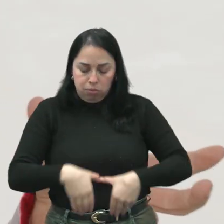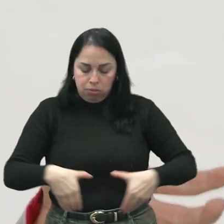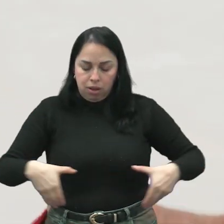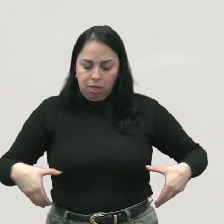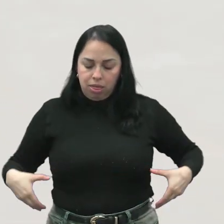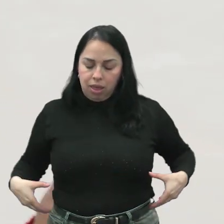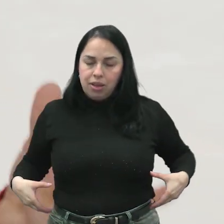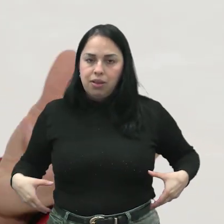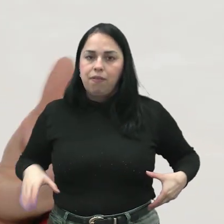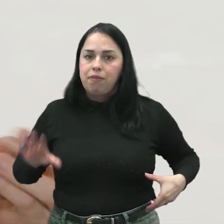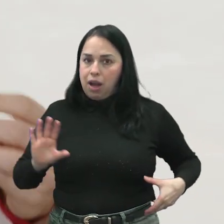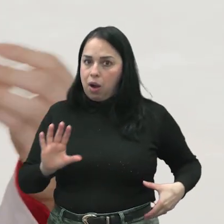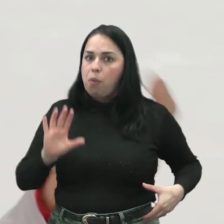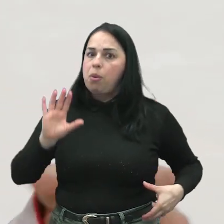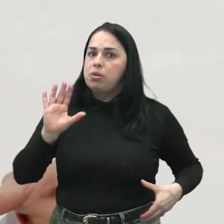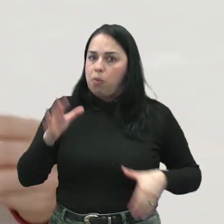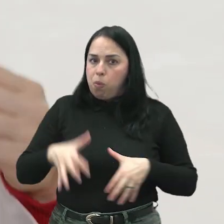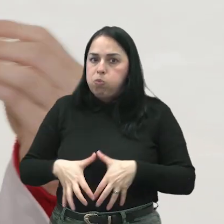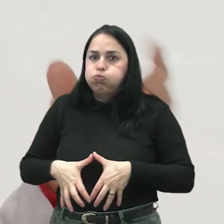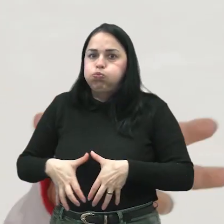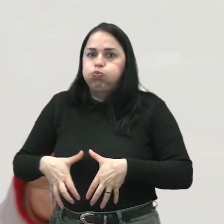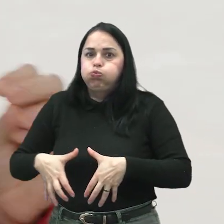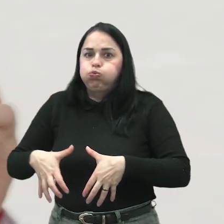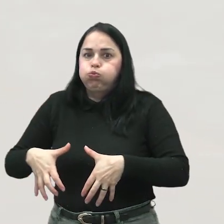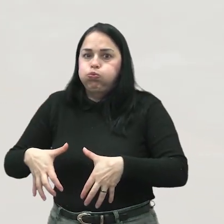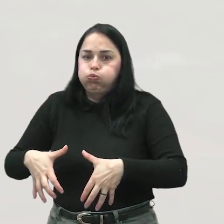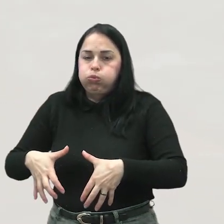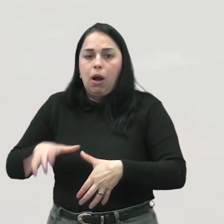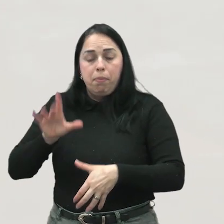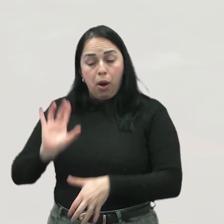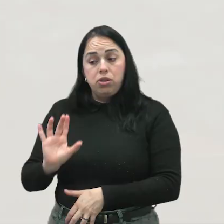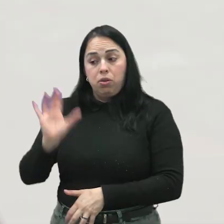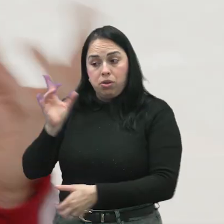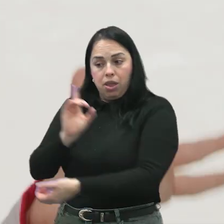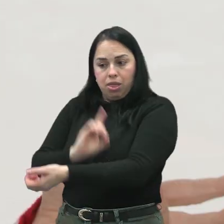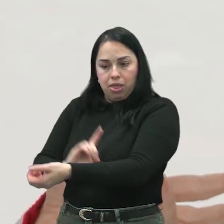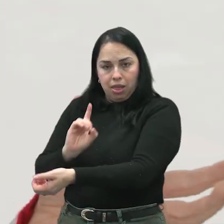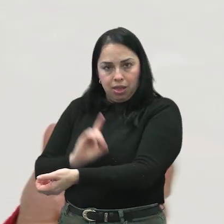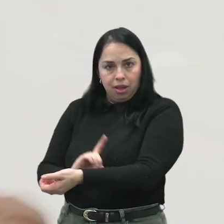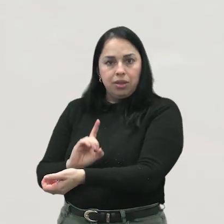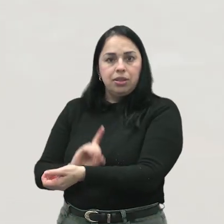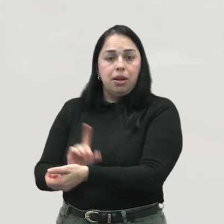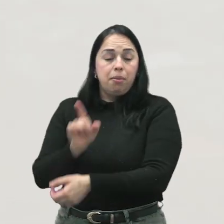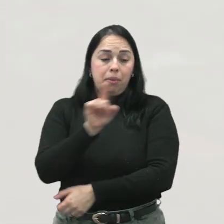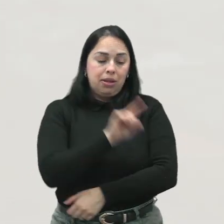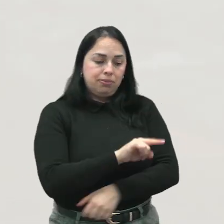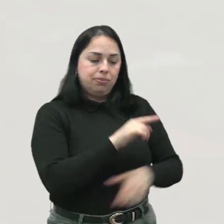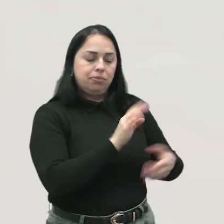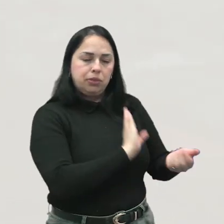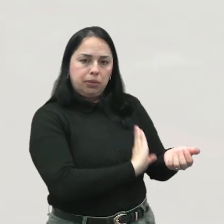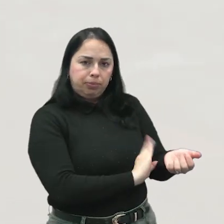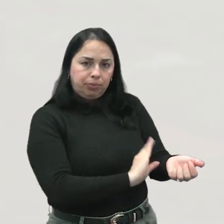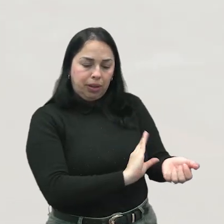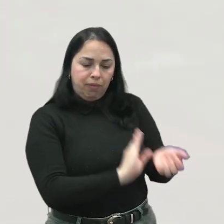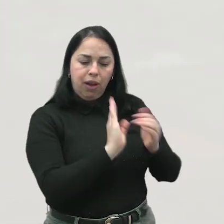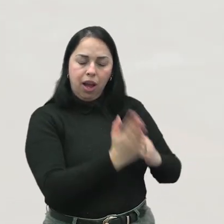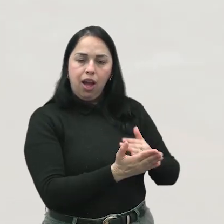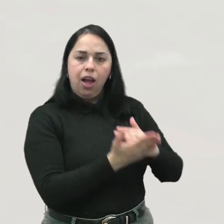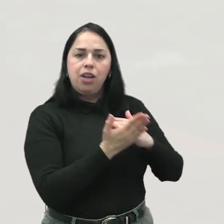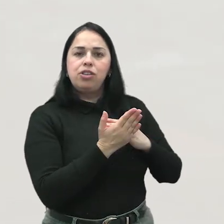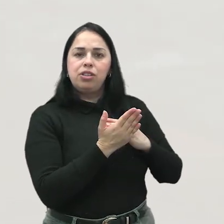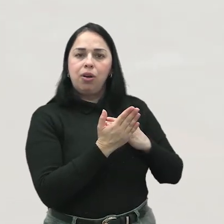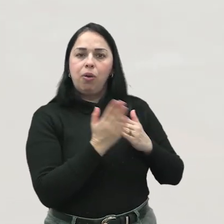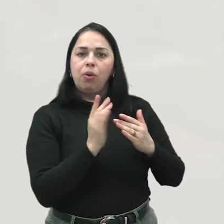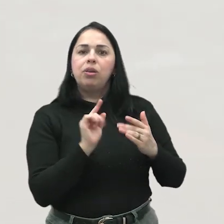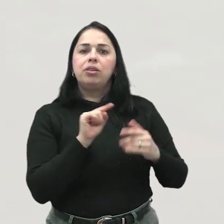obesidade vai gerar essas inflamações, resistência insulínica, mais diabetes, mais aterosclerose. Já a massa muscular vai